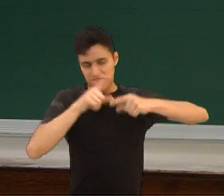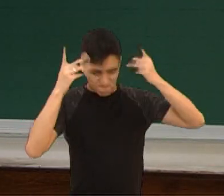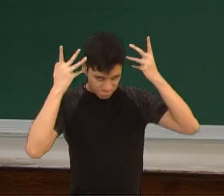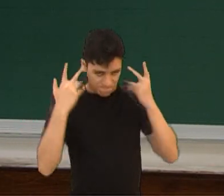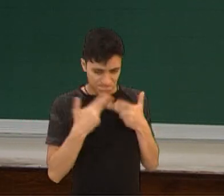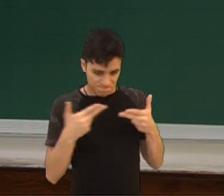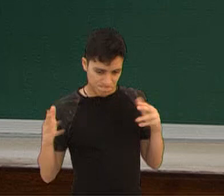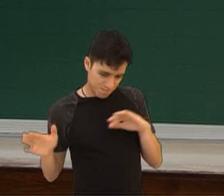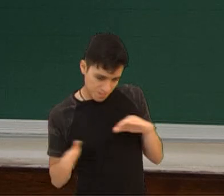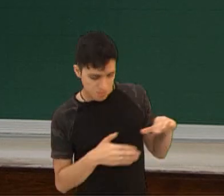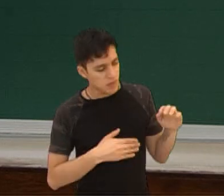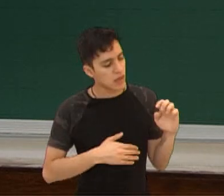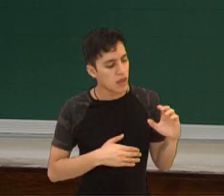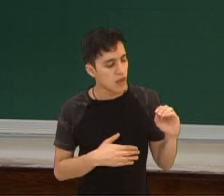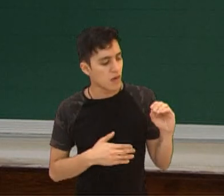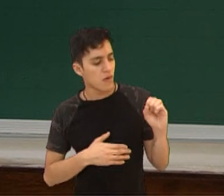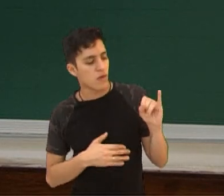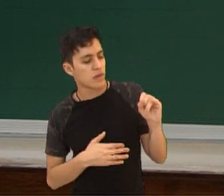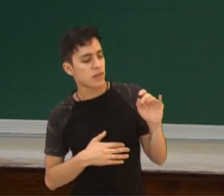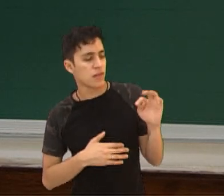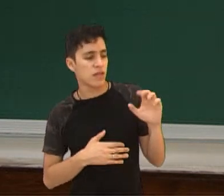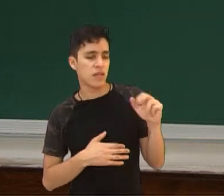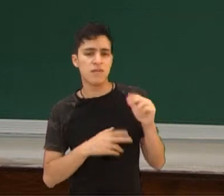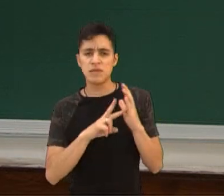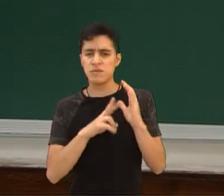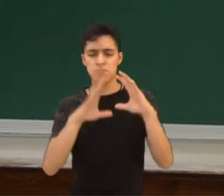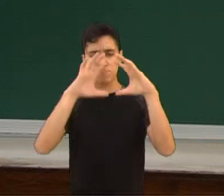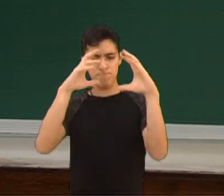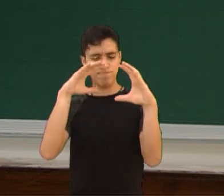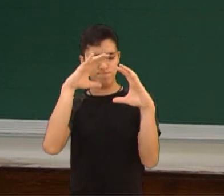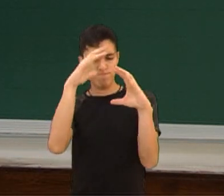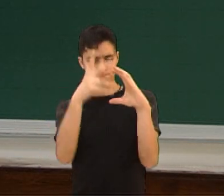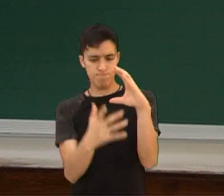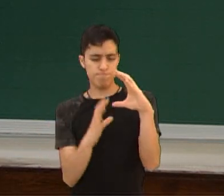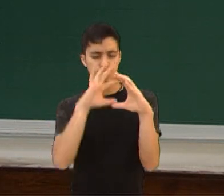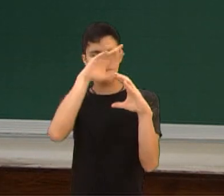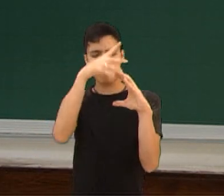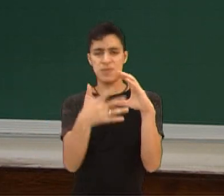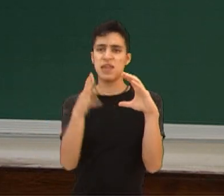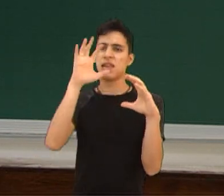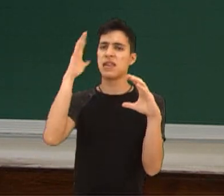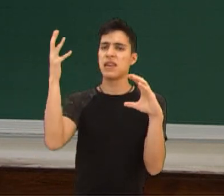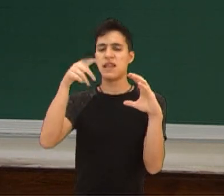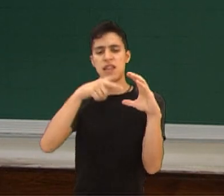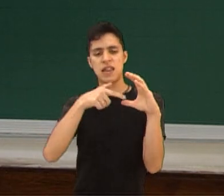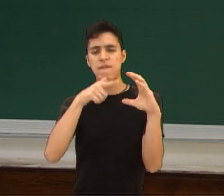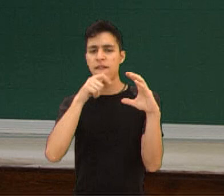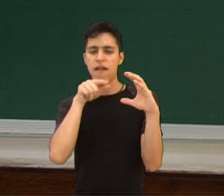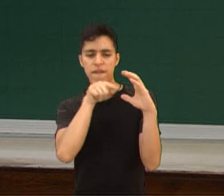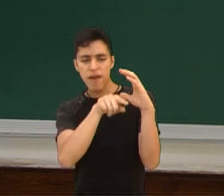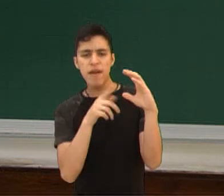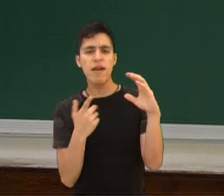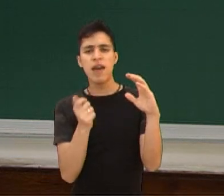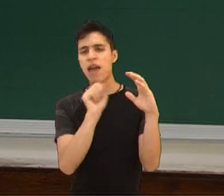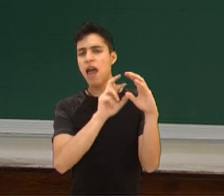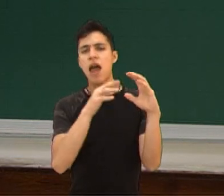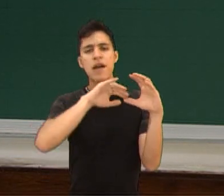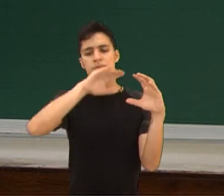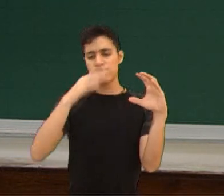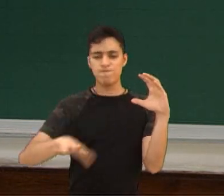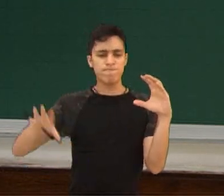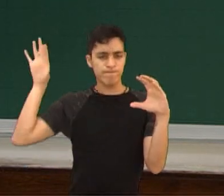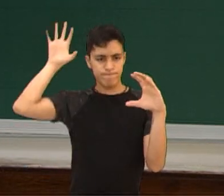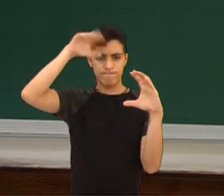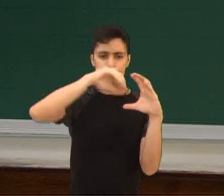ecossistema, além de considerar os seres vivos, eu também estou considerando os fatores abióticos, como o clima, a água, o ar, né, as montanhas, o solo,